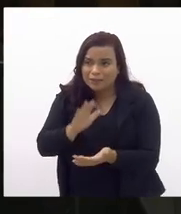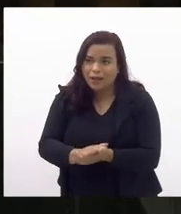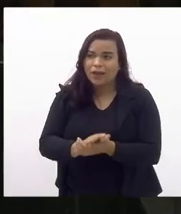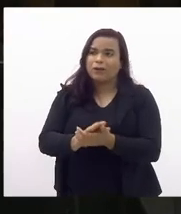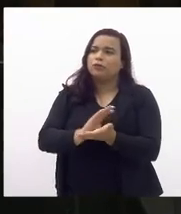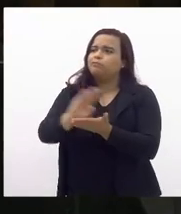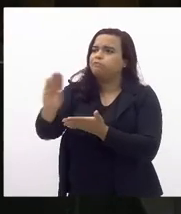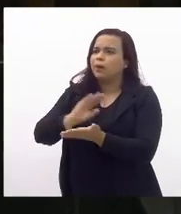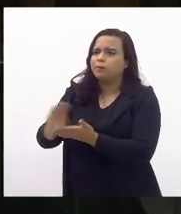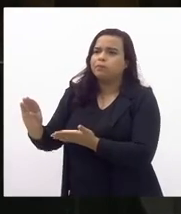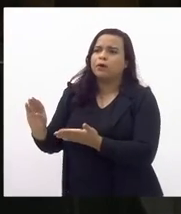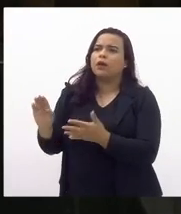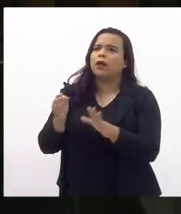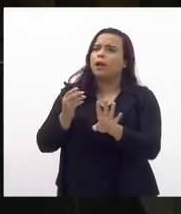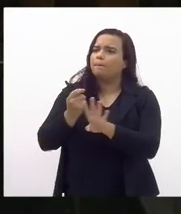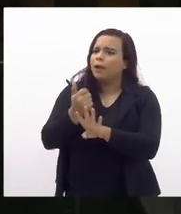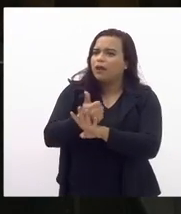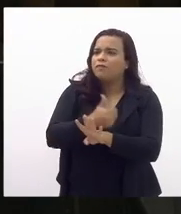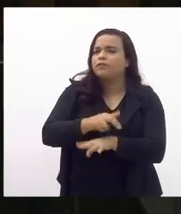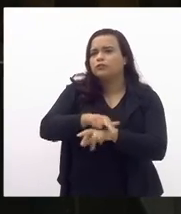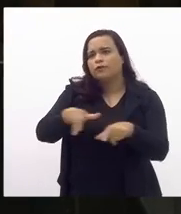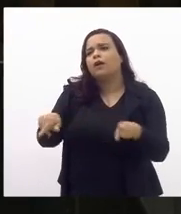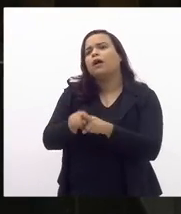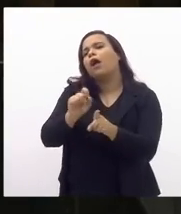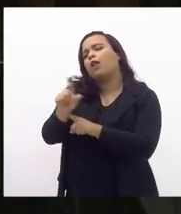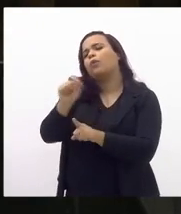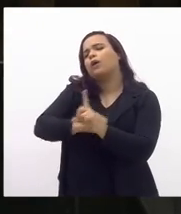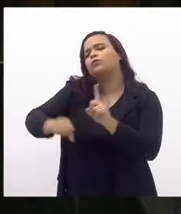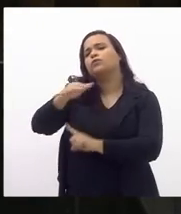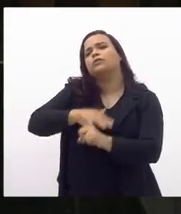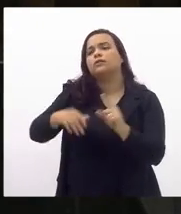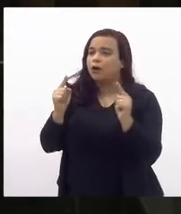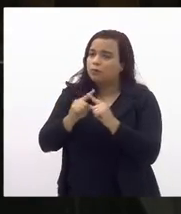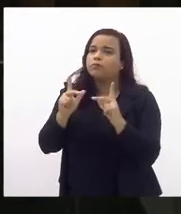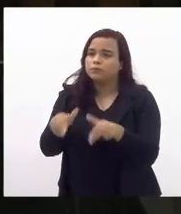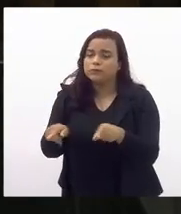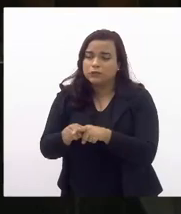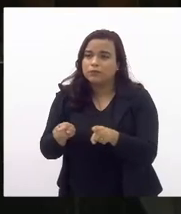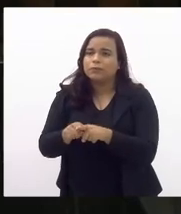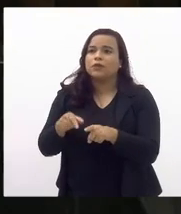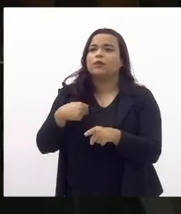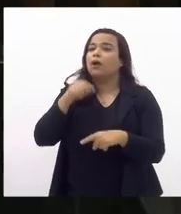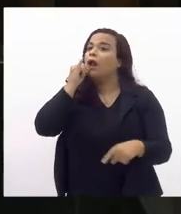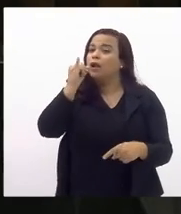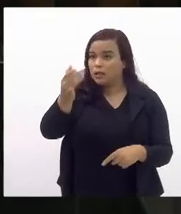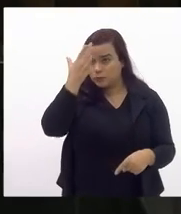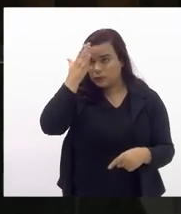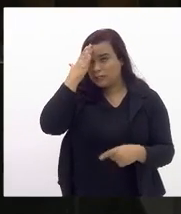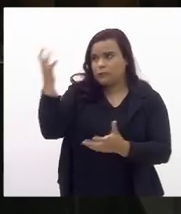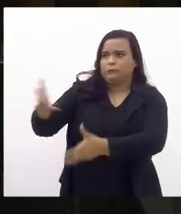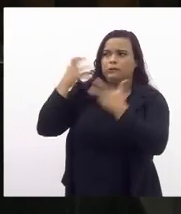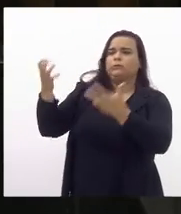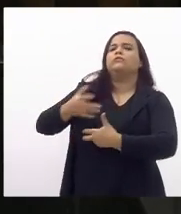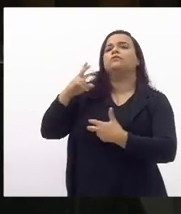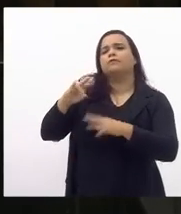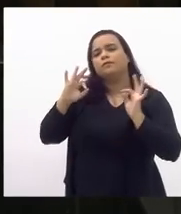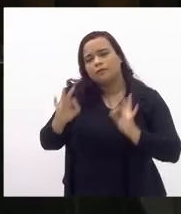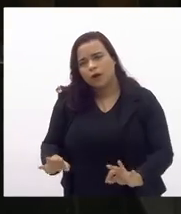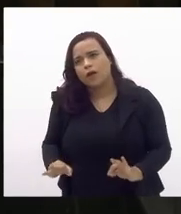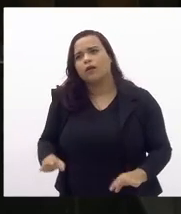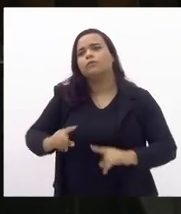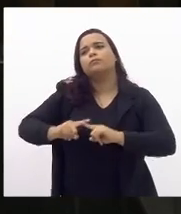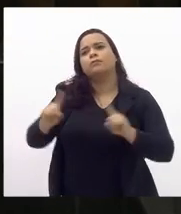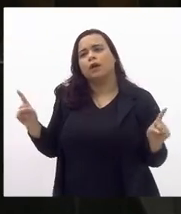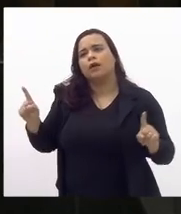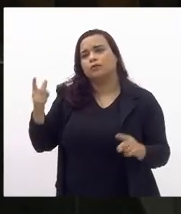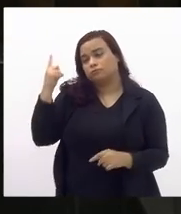sociais, dentre eles o aluguel social. Eu falo isso para alertar, sei que vem represália por aí, porque é bem típico dessa turma, mas como